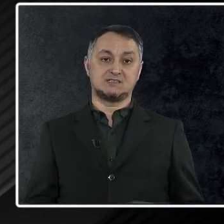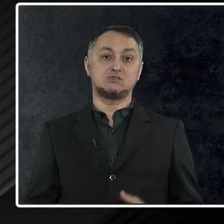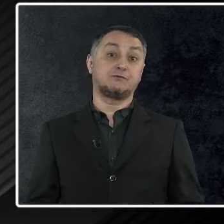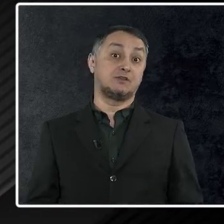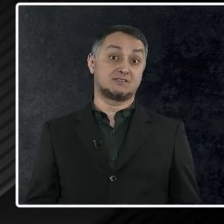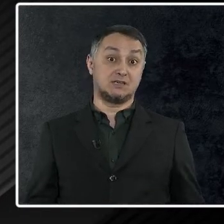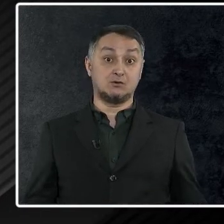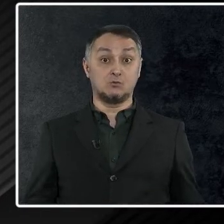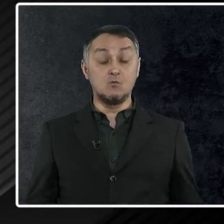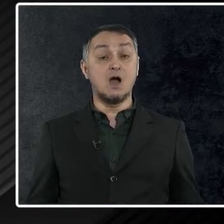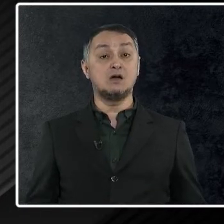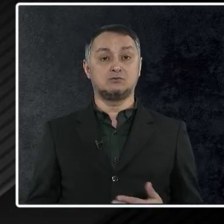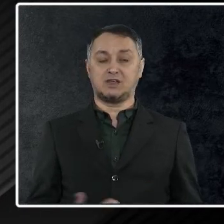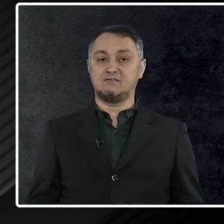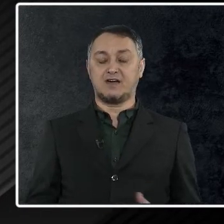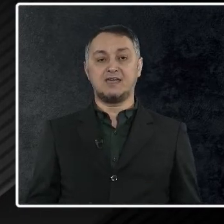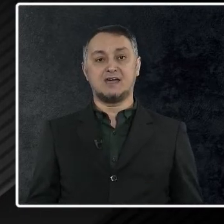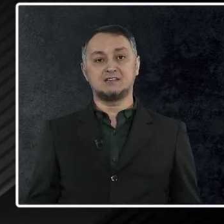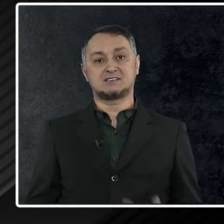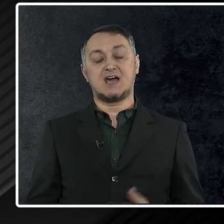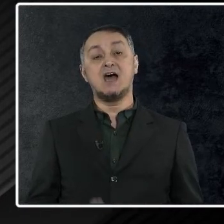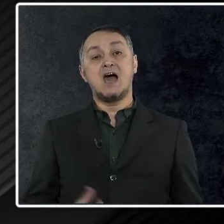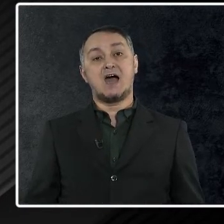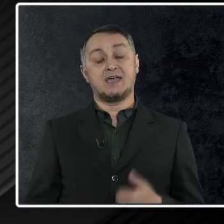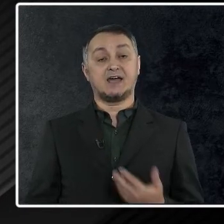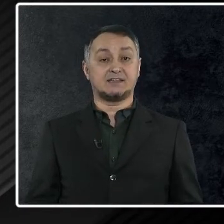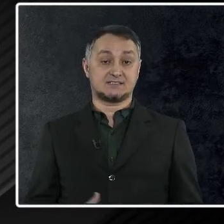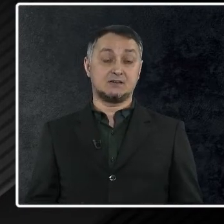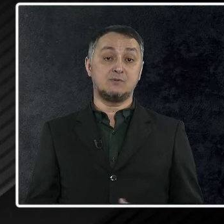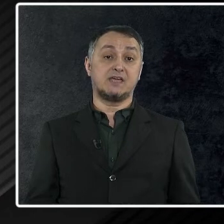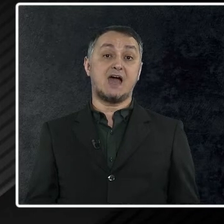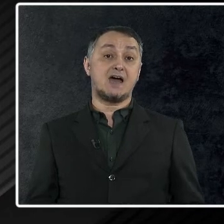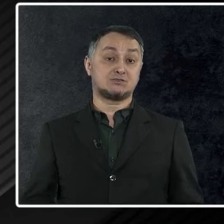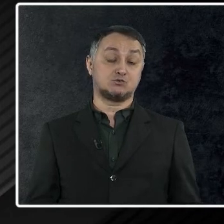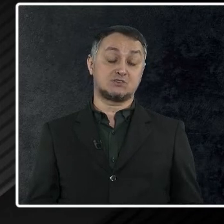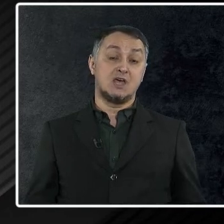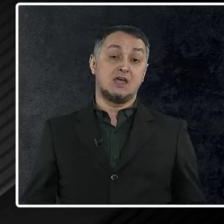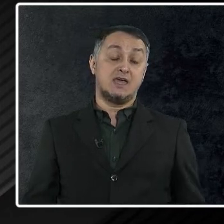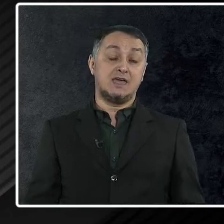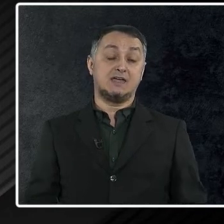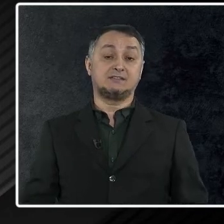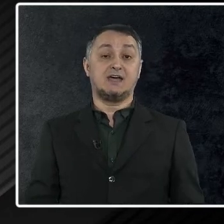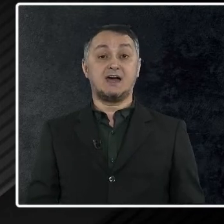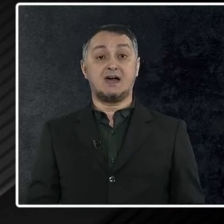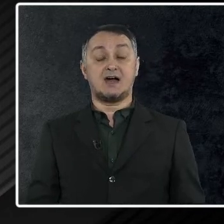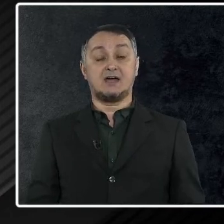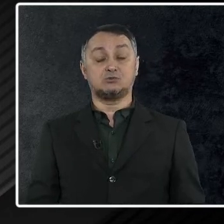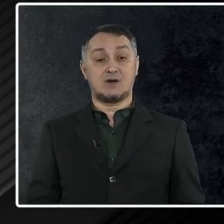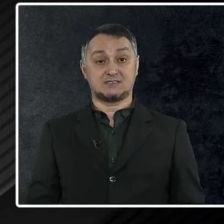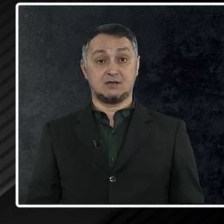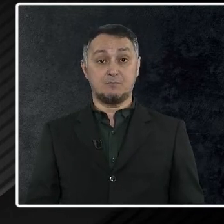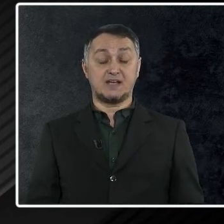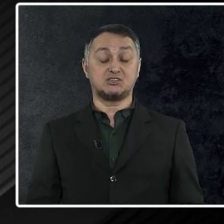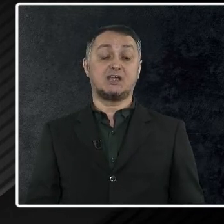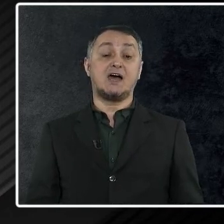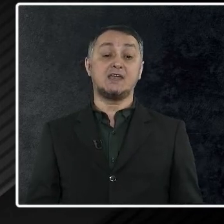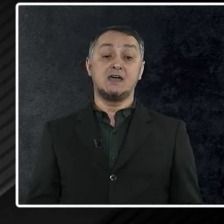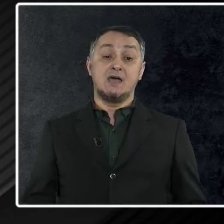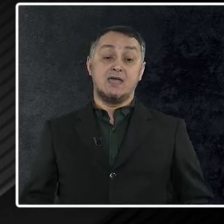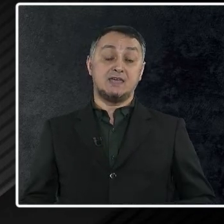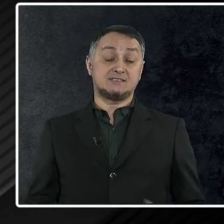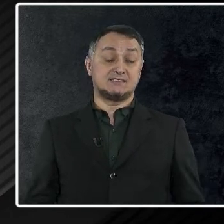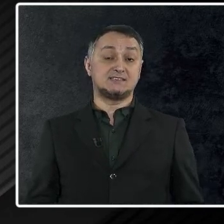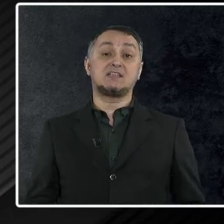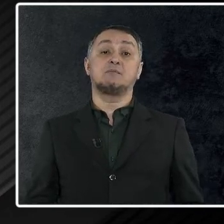o exercício financeiro, um ano que ele vai realizar arrecadação e gastos da atuação